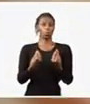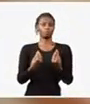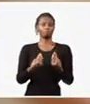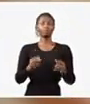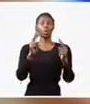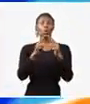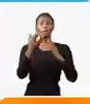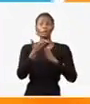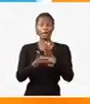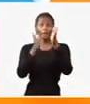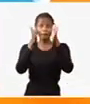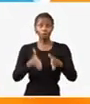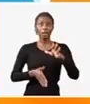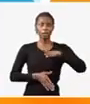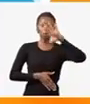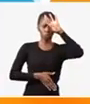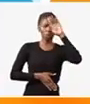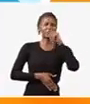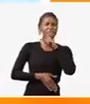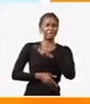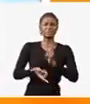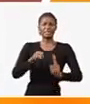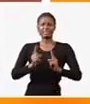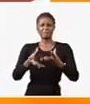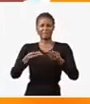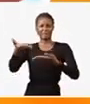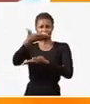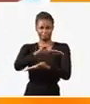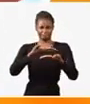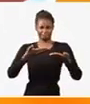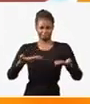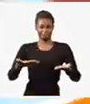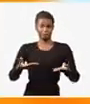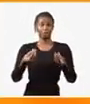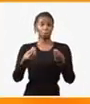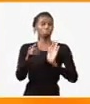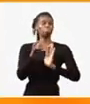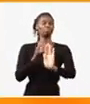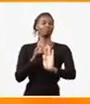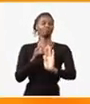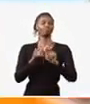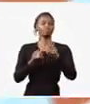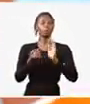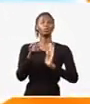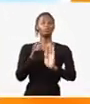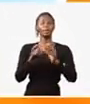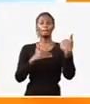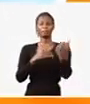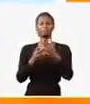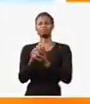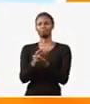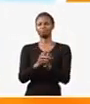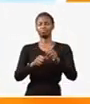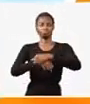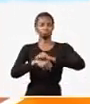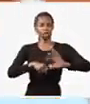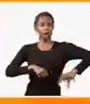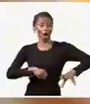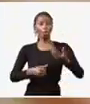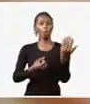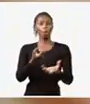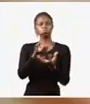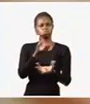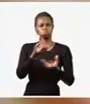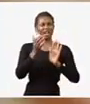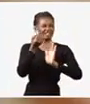Transmite-se pelo contato direto com a pele de uma pessoa infectada ou através de objetos compartilhados. Para se proteger, lave as mãos com água e sabão ou cinza